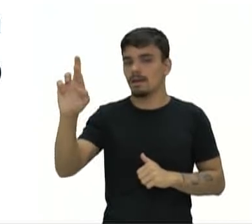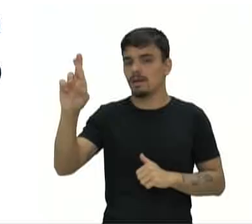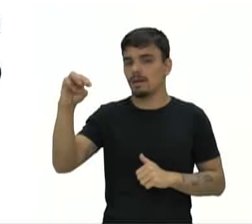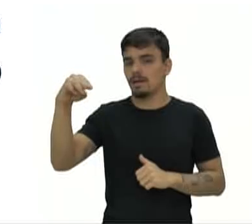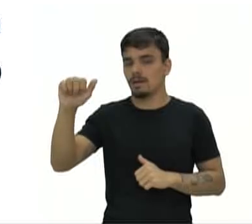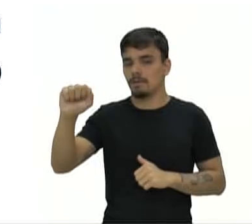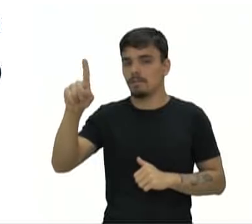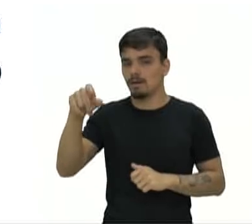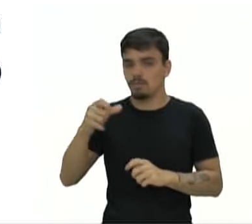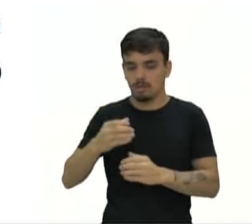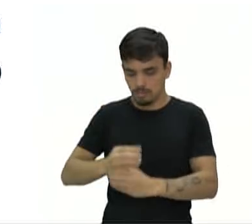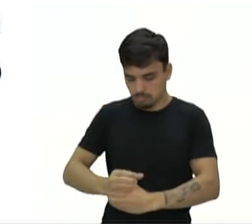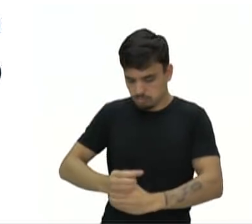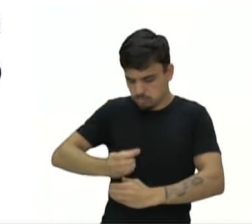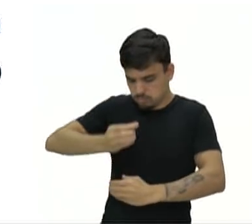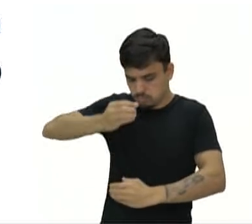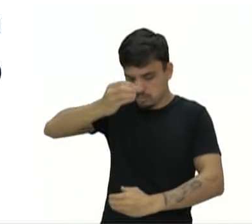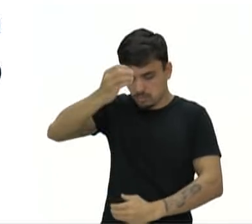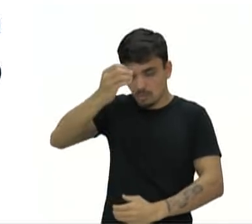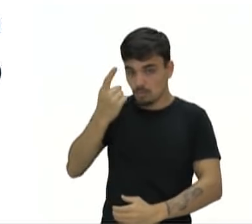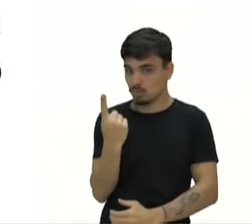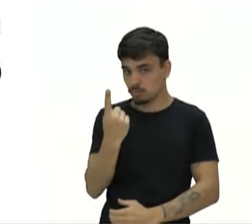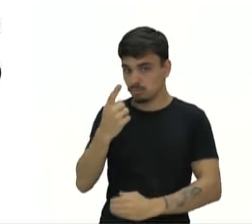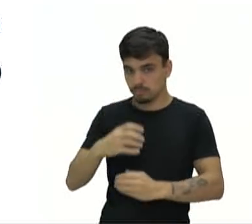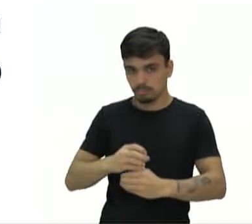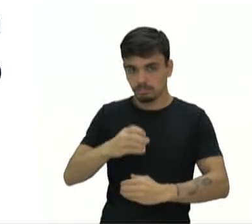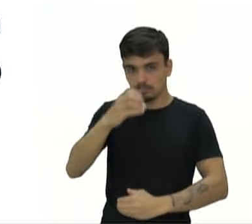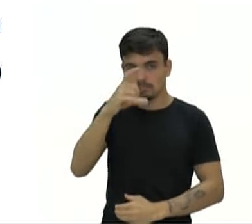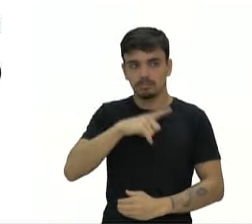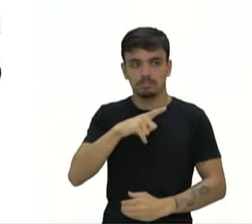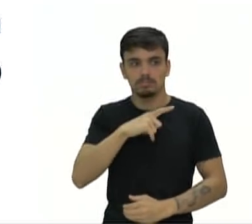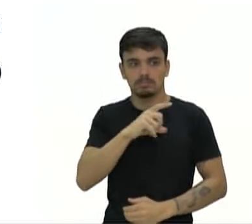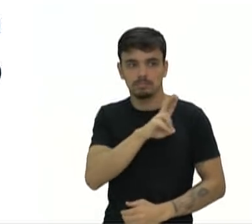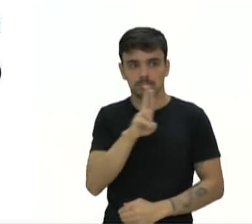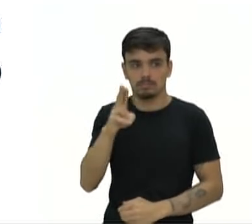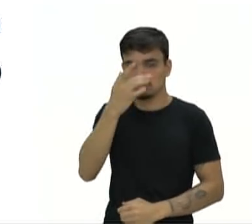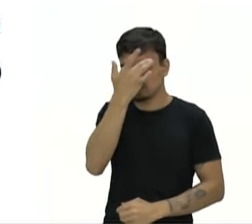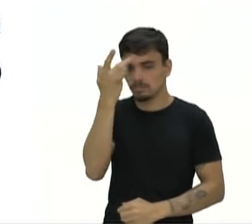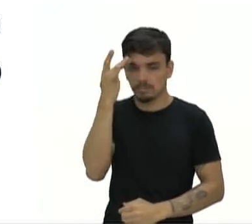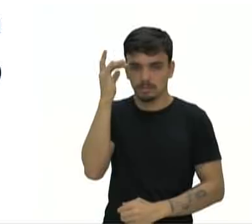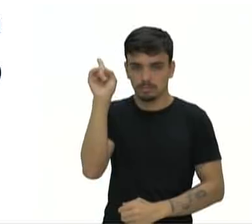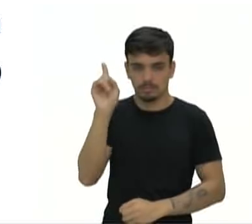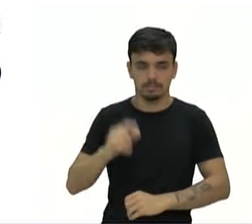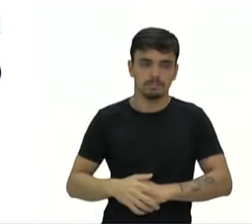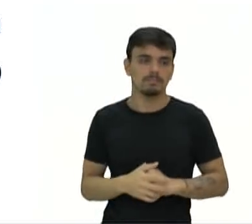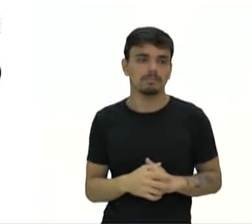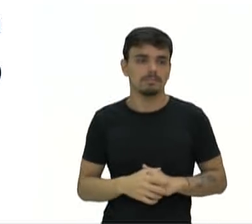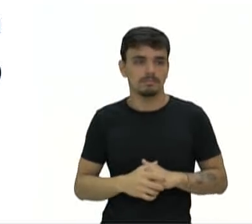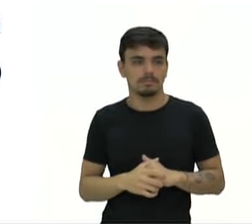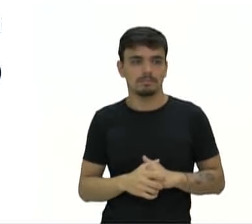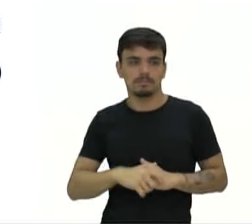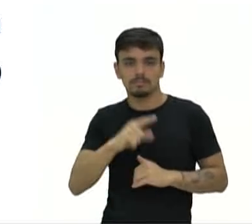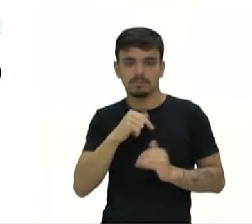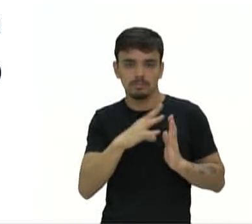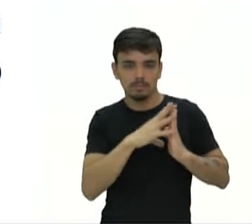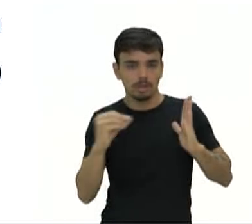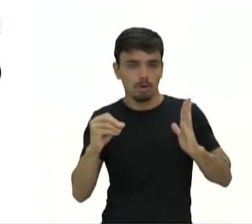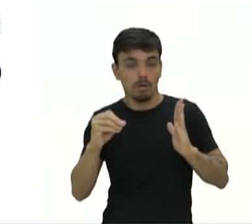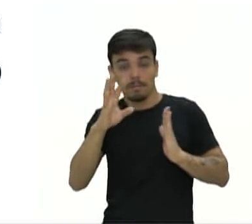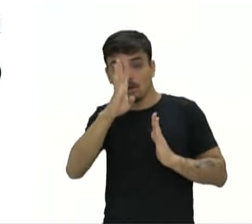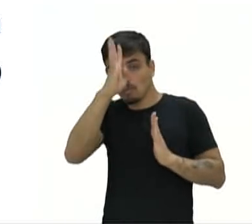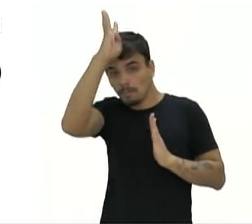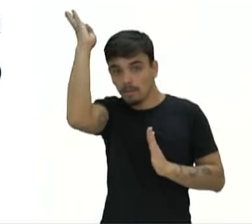é um pilar único, quase um monolítico, sabe? Que tem o busto da pessoa, com a imagem de Aspásia de Mileto. É uma cópia romana, galera, do